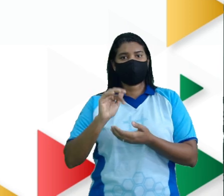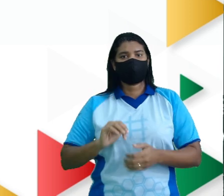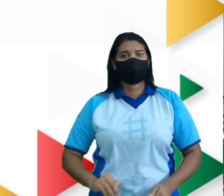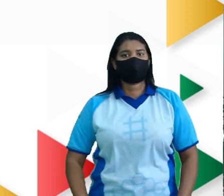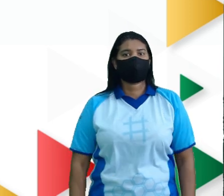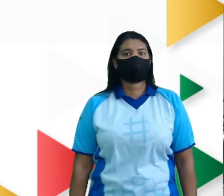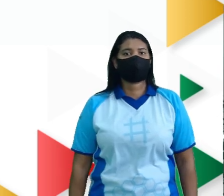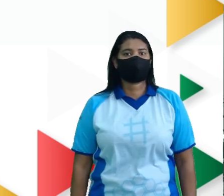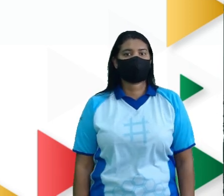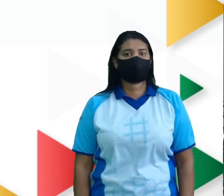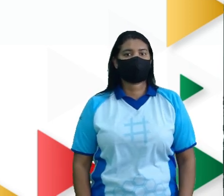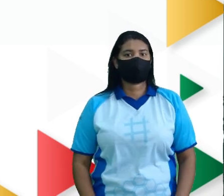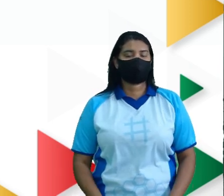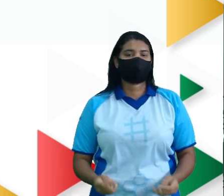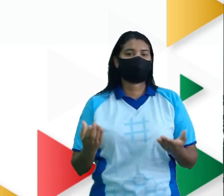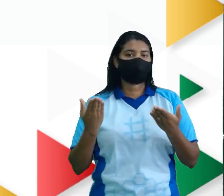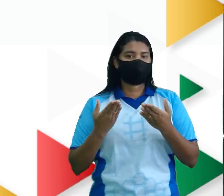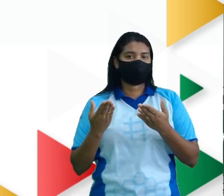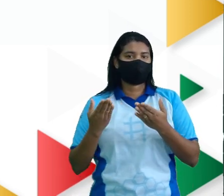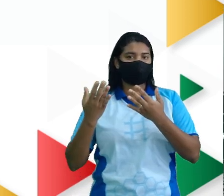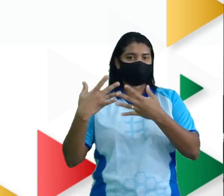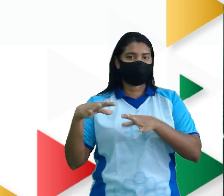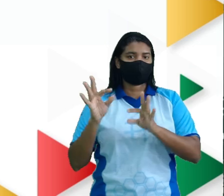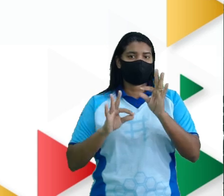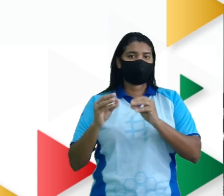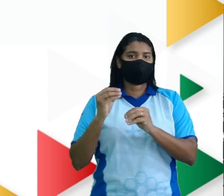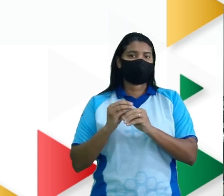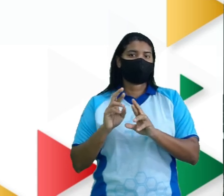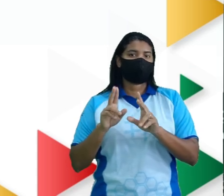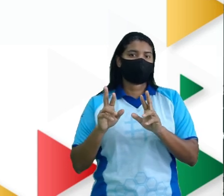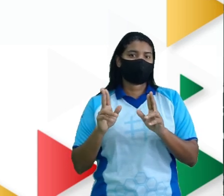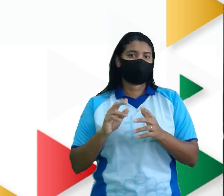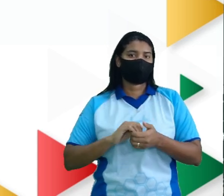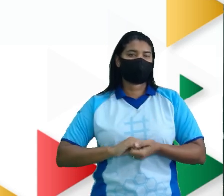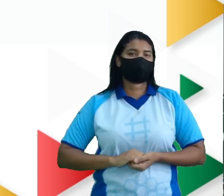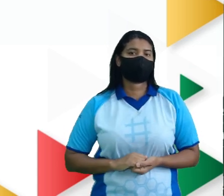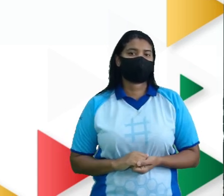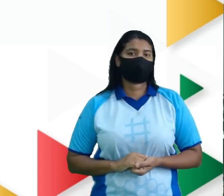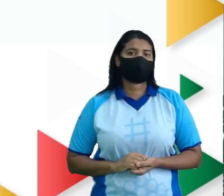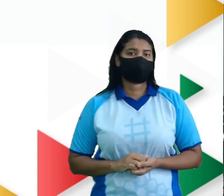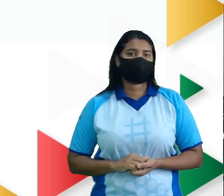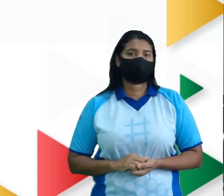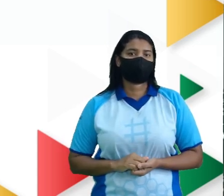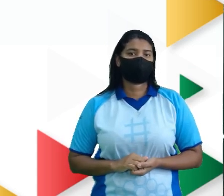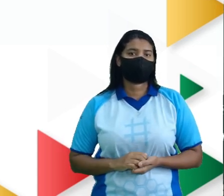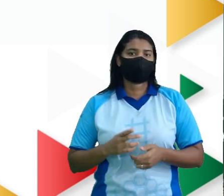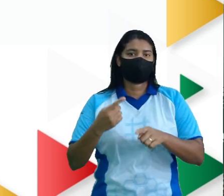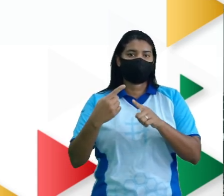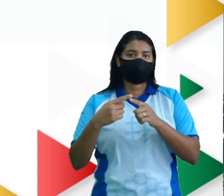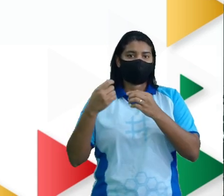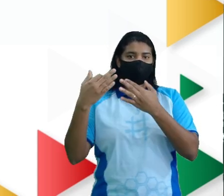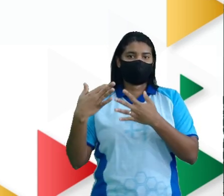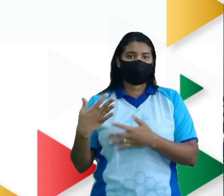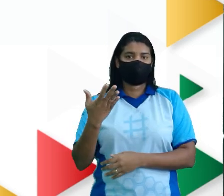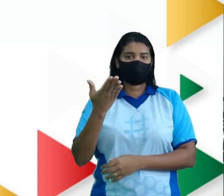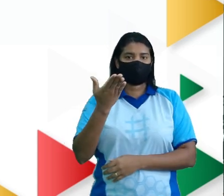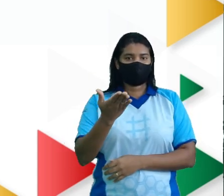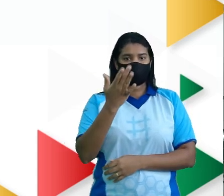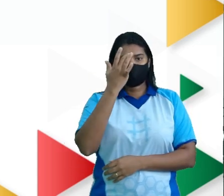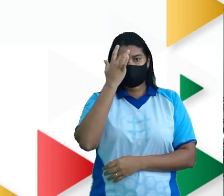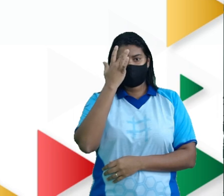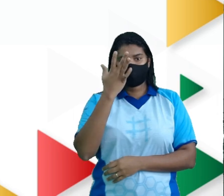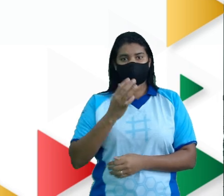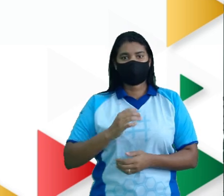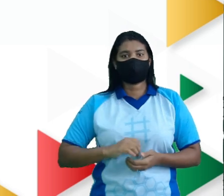agora eu fiz um fluxograma muito massa, diferente, mas diferente porque eu disse para vocês que tinha uma maneira mais fácil,